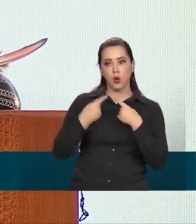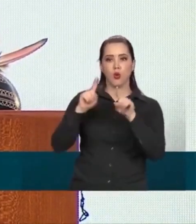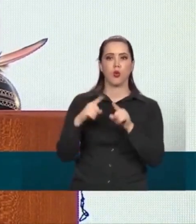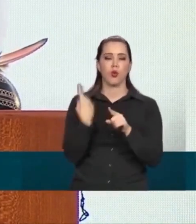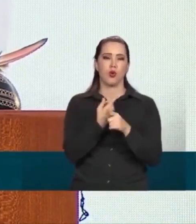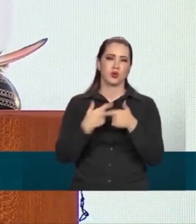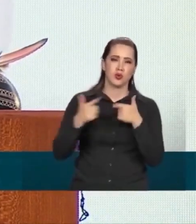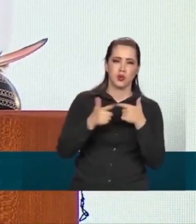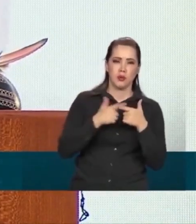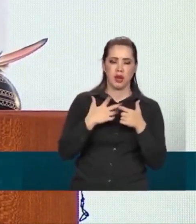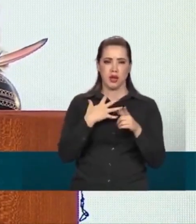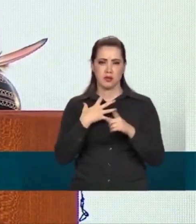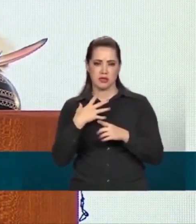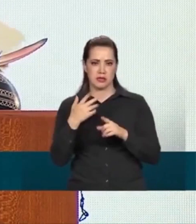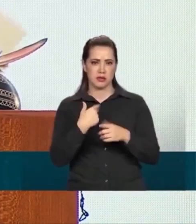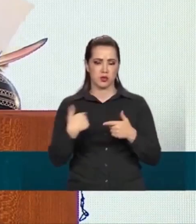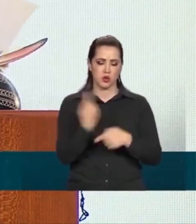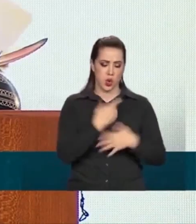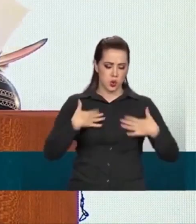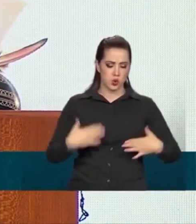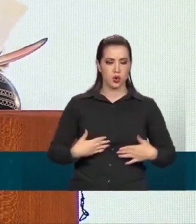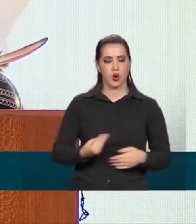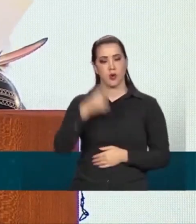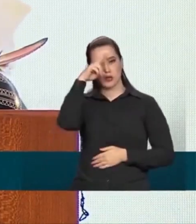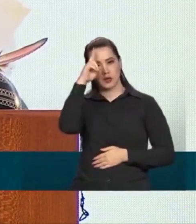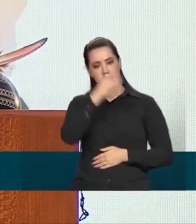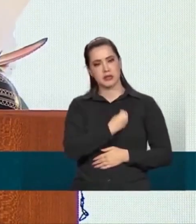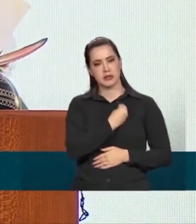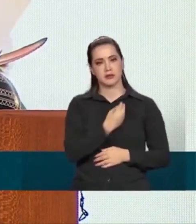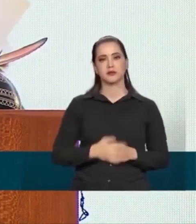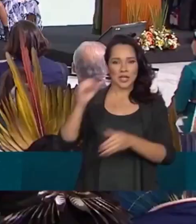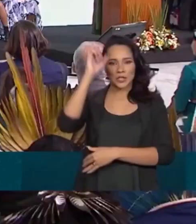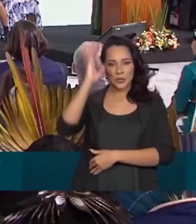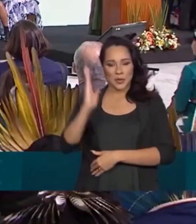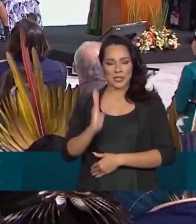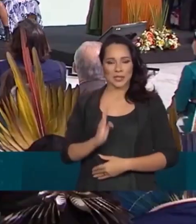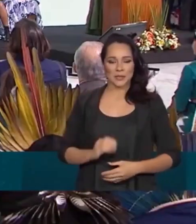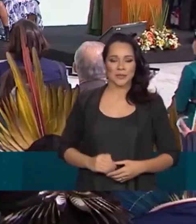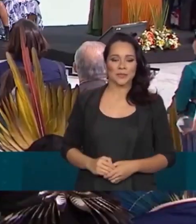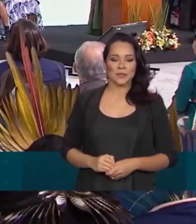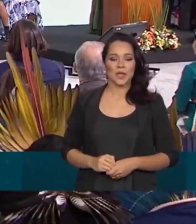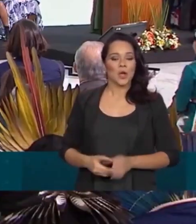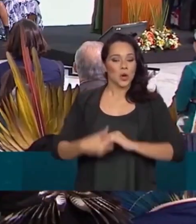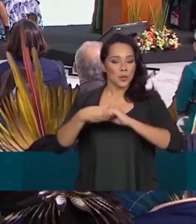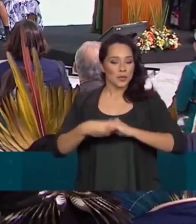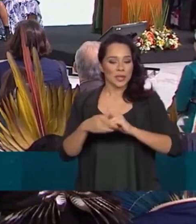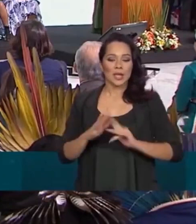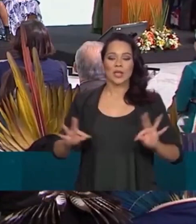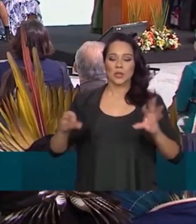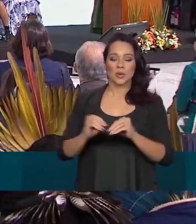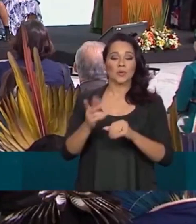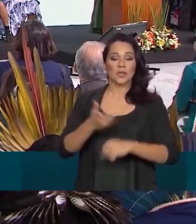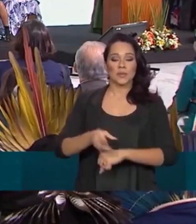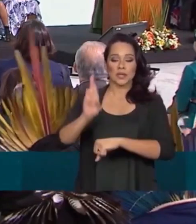pasta inédita criada por Lula após grande mobilização dos povos indígenas reconhecida internacionalmente